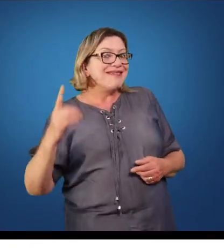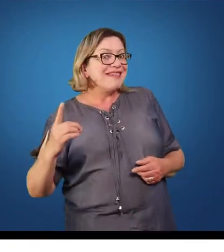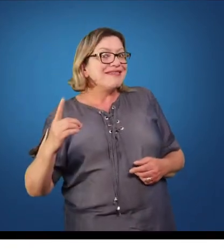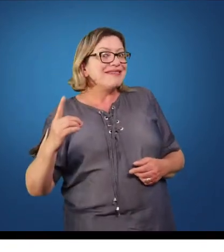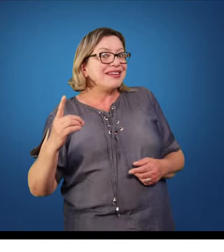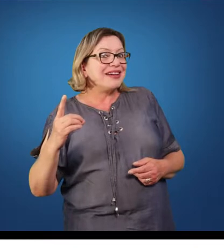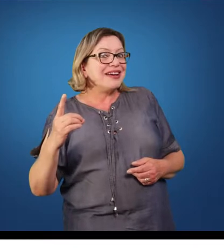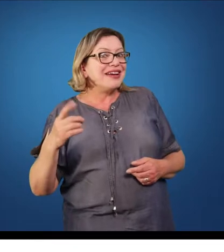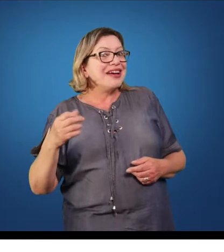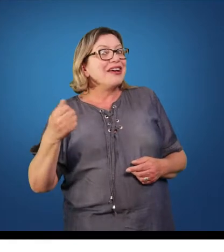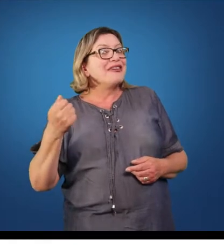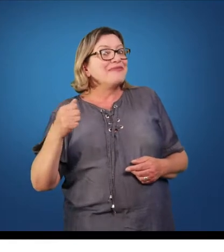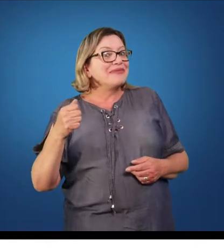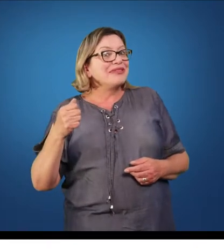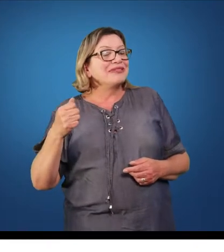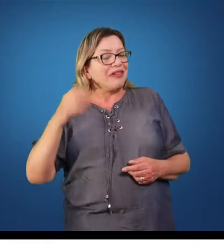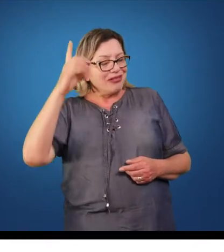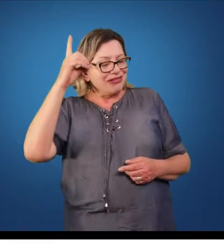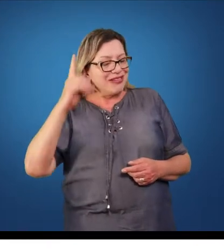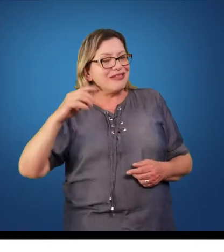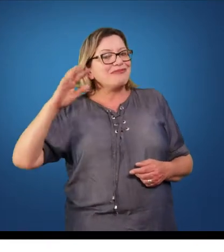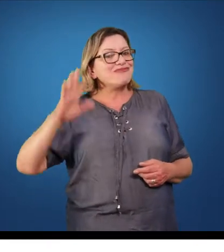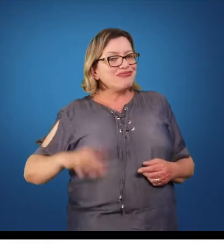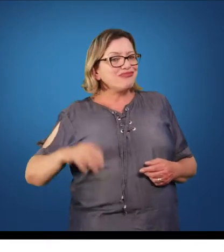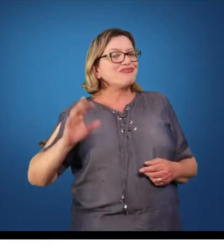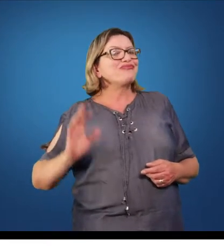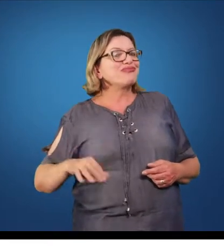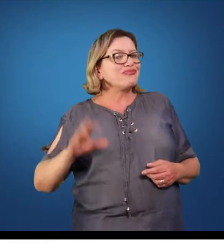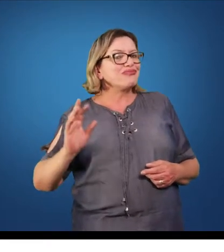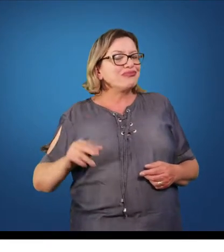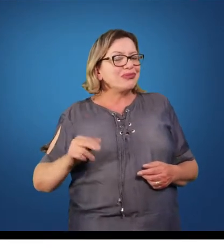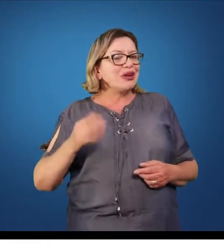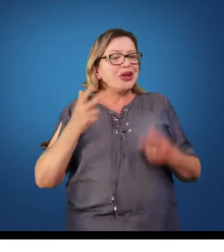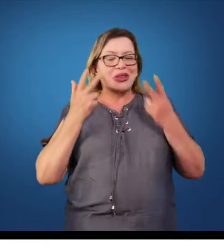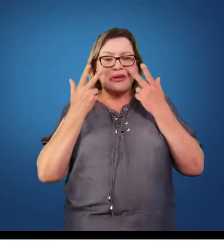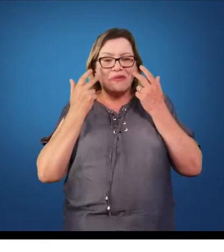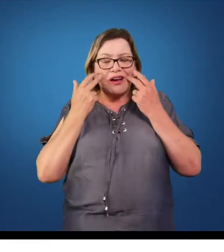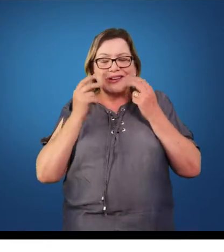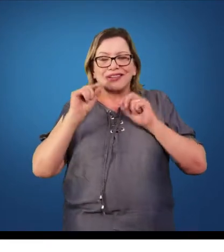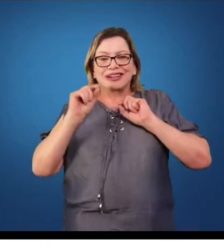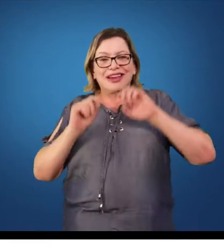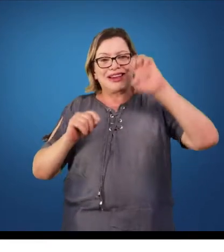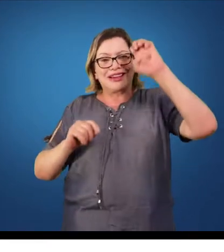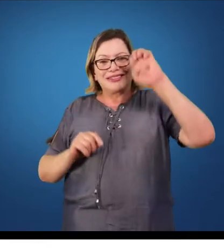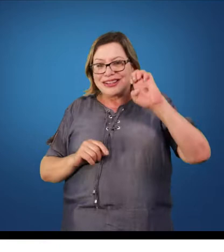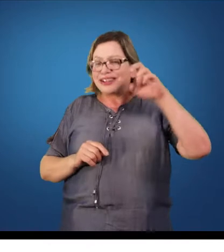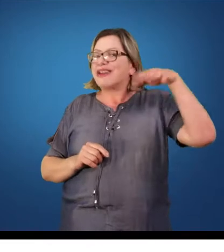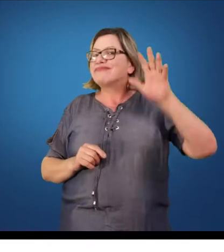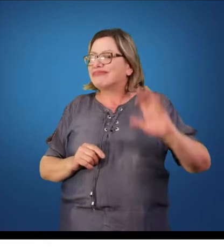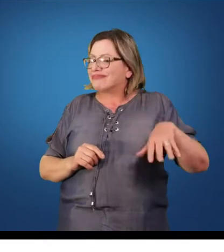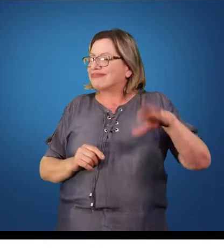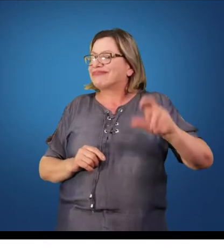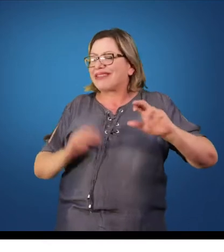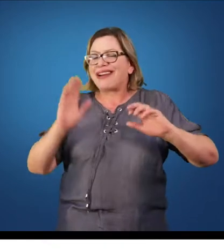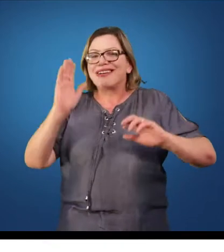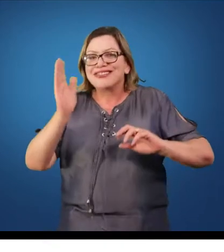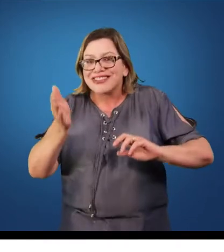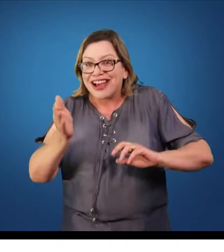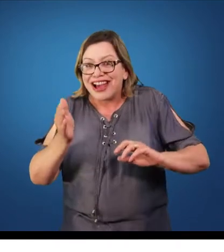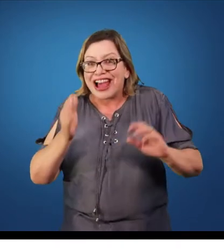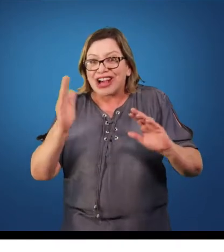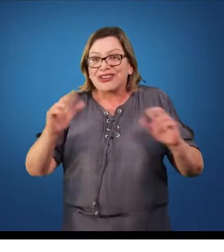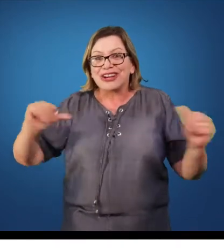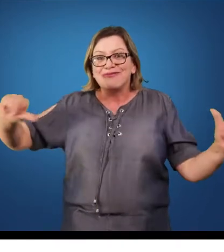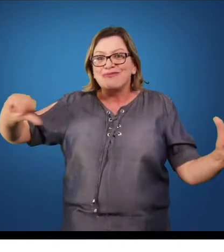Quem é destro, bate, vai com a direita. Quem é sinistro, já foi com a esquerda. Então agora inverte. Quem foi com a esquerda,